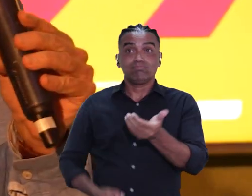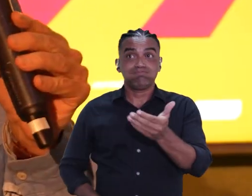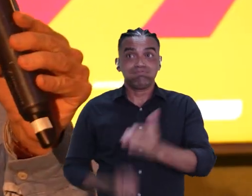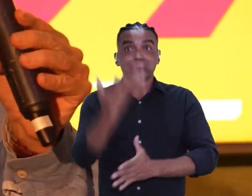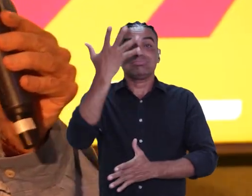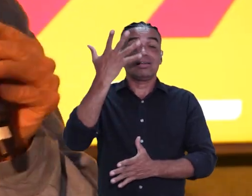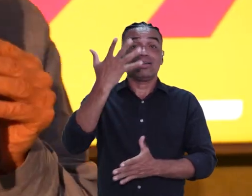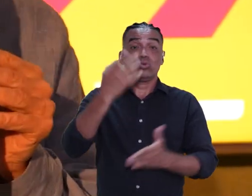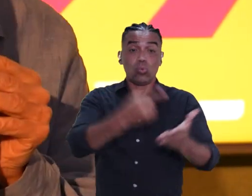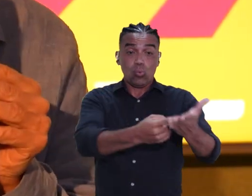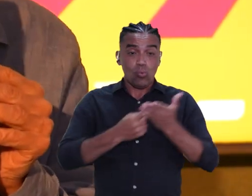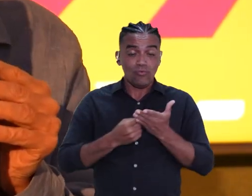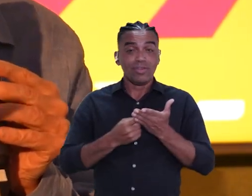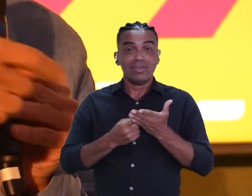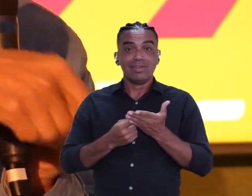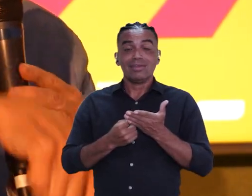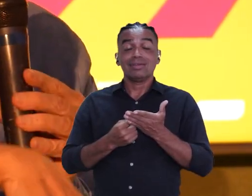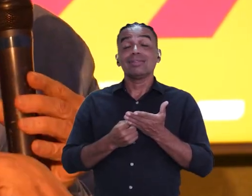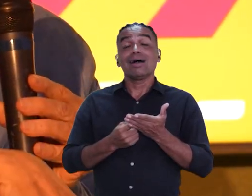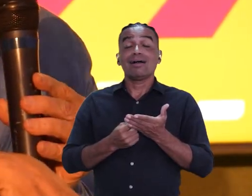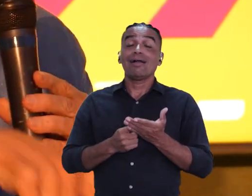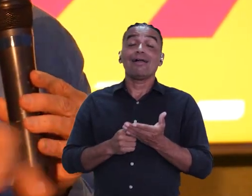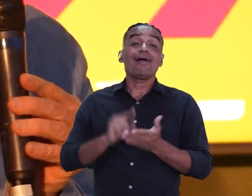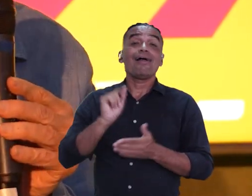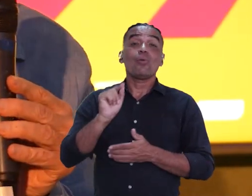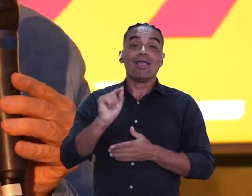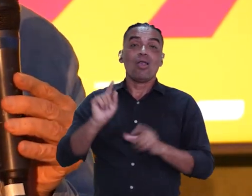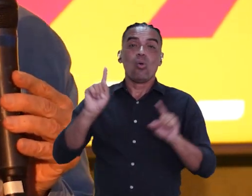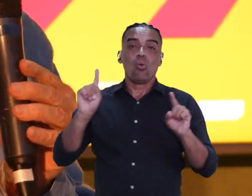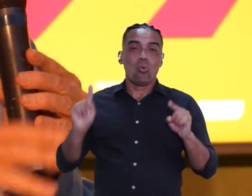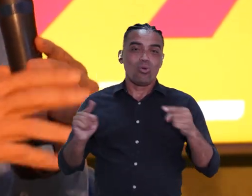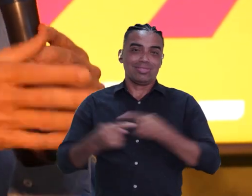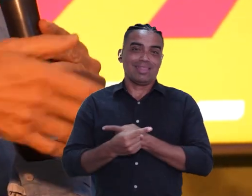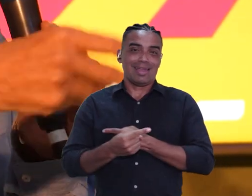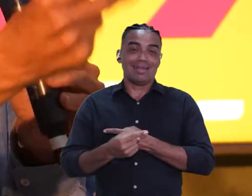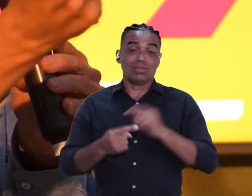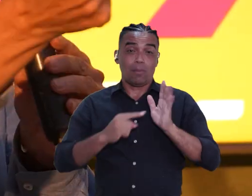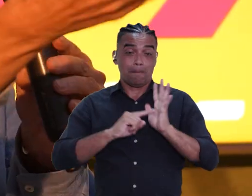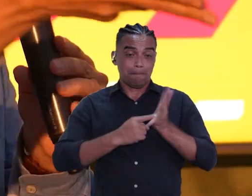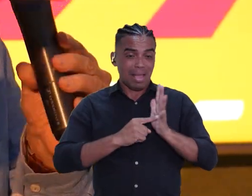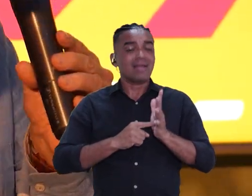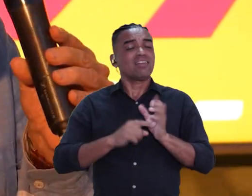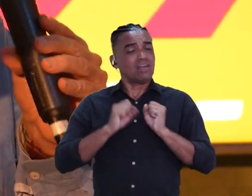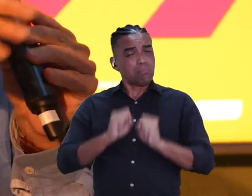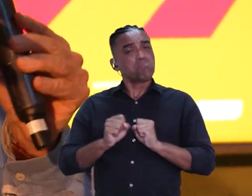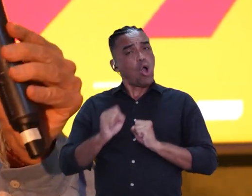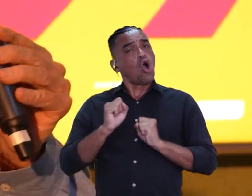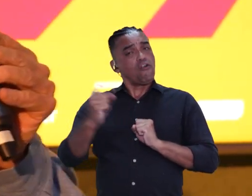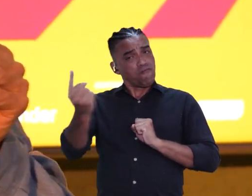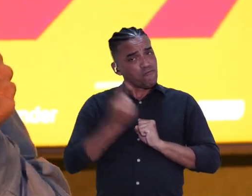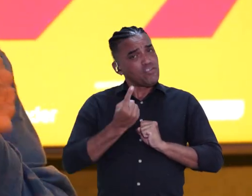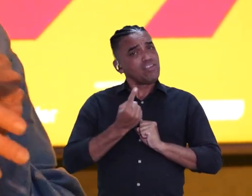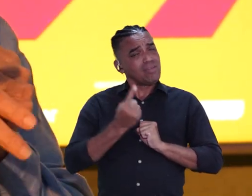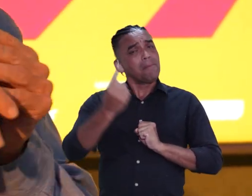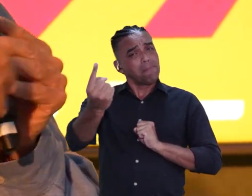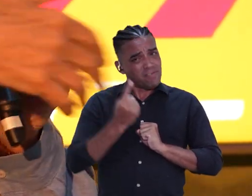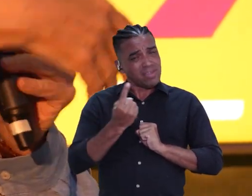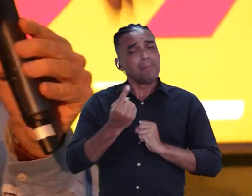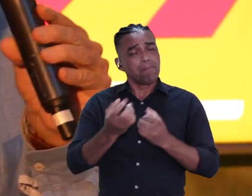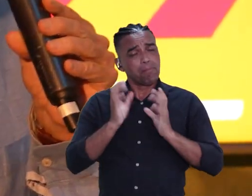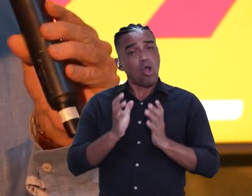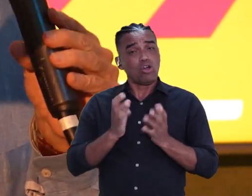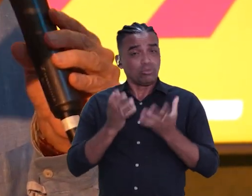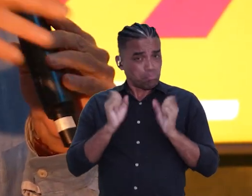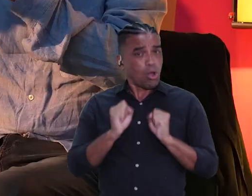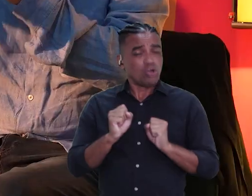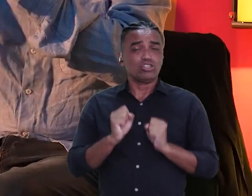convida para atravessar. Seria o contrário deste, porque a máquina diz, pode vir, que tem, né? E